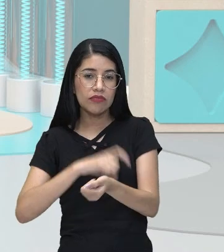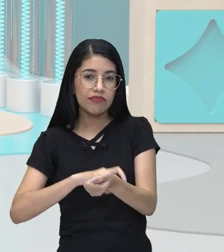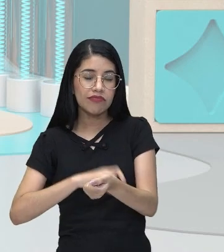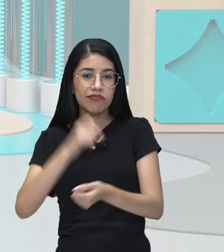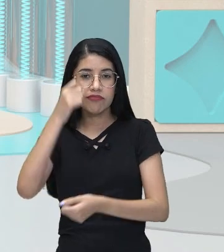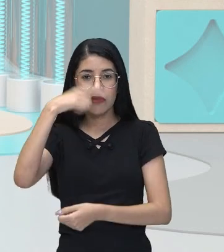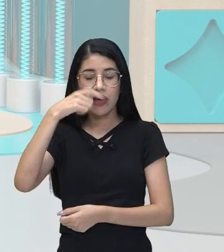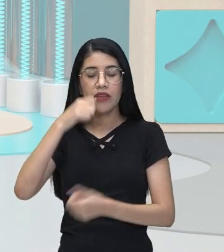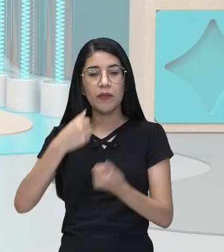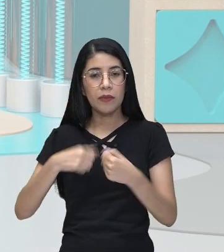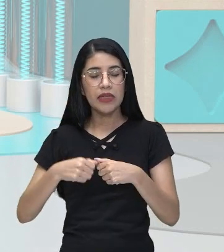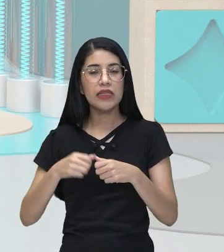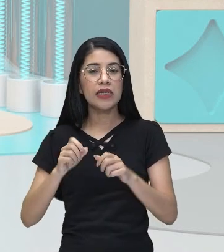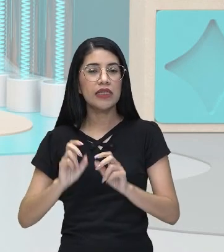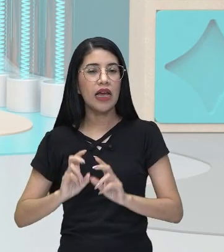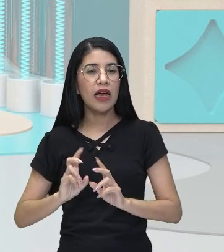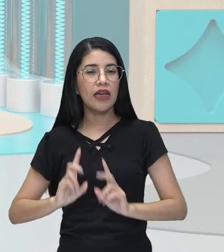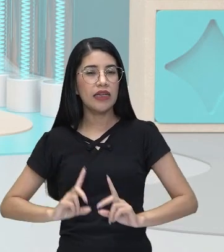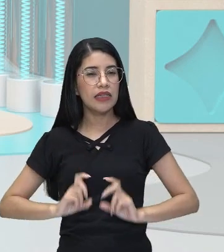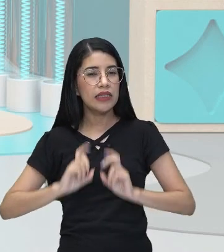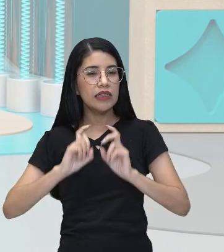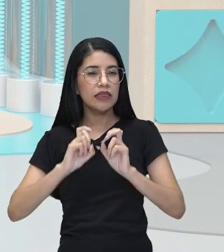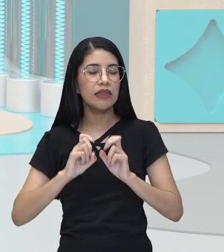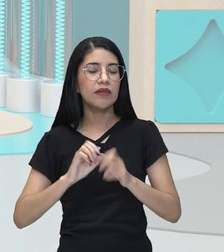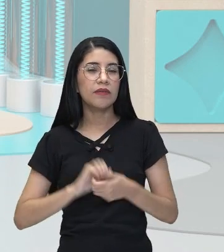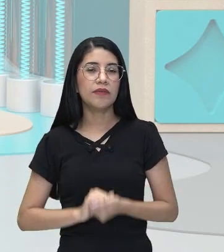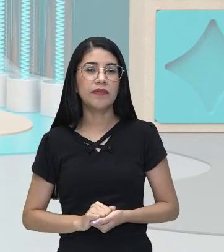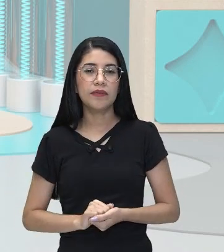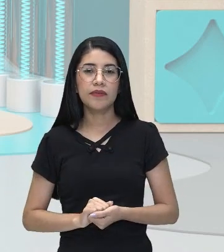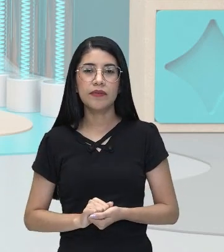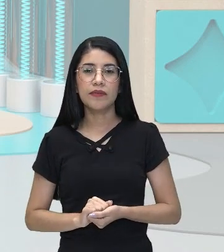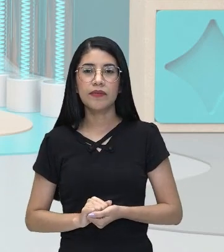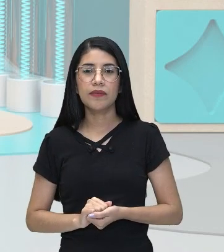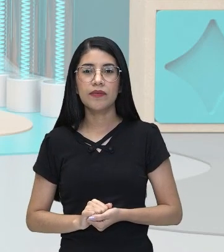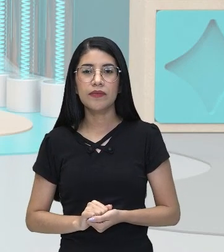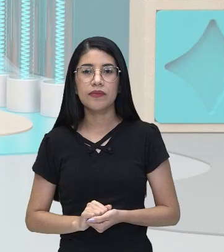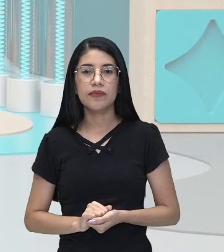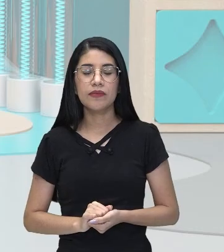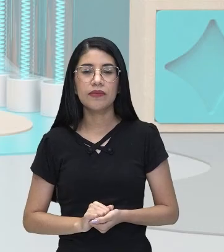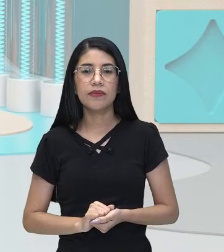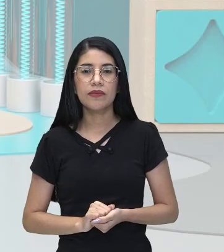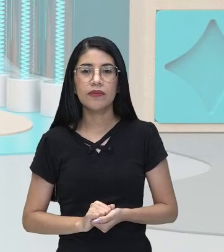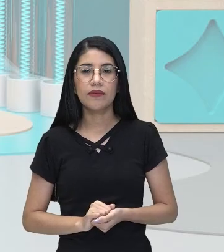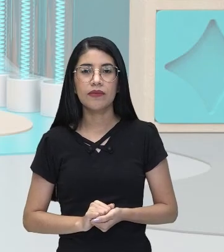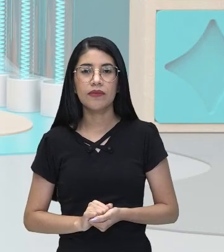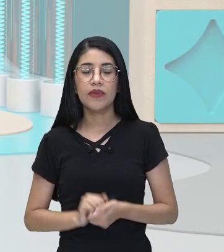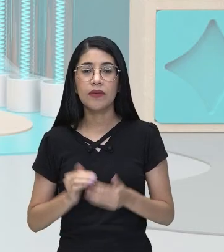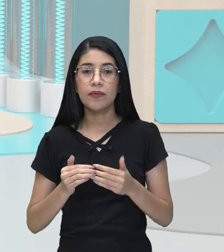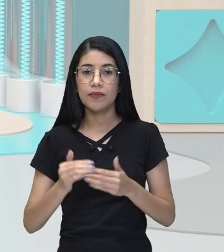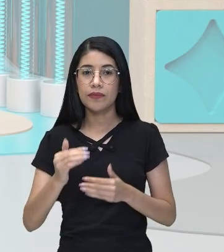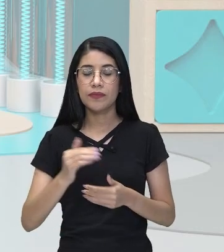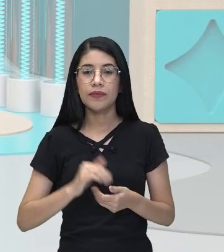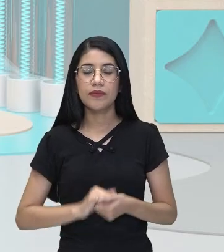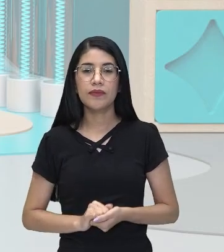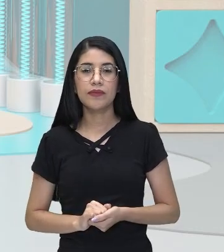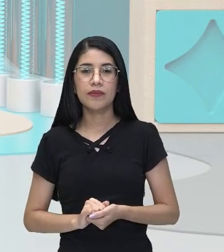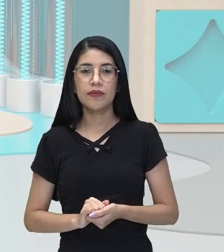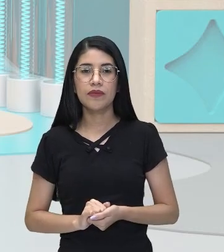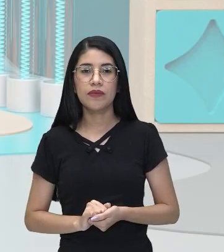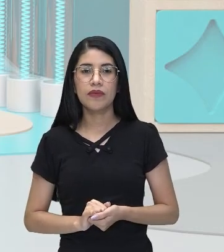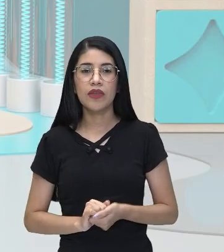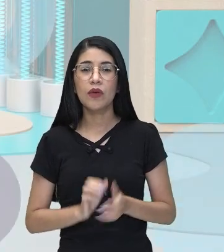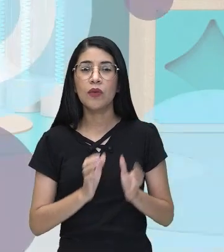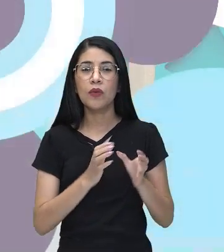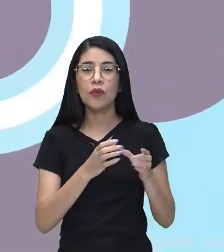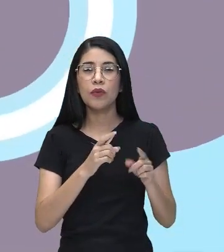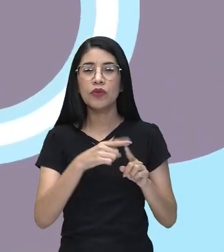ser analisado. Na verdade, todos eles têm que ser analisados por um médico, beleza? Tá bom? Então, prosseguindo lá, ó, com a nossa explicação da hipertensão, vamos